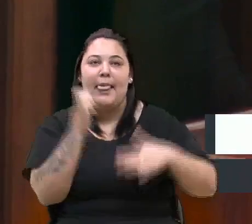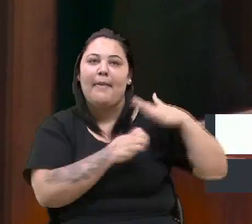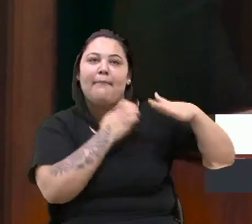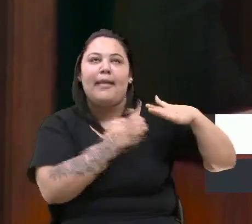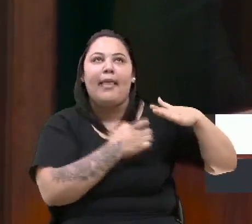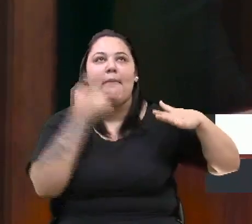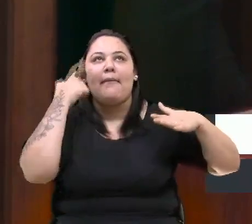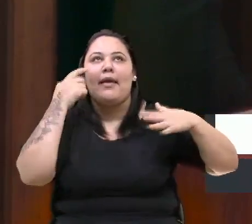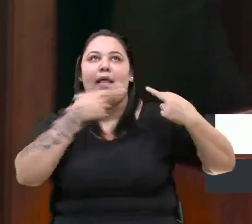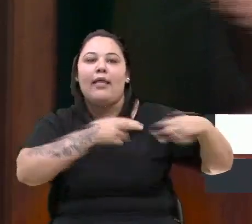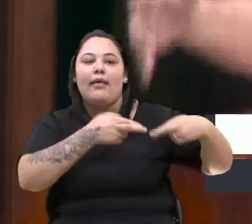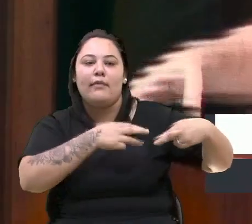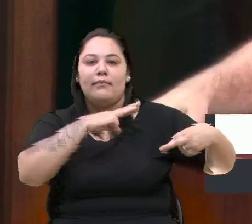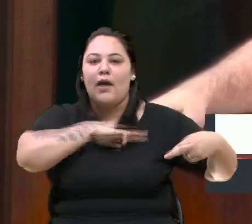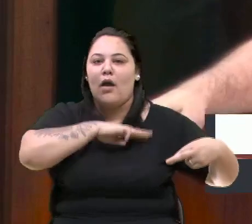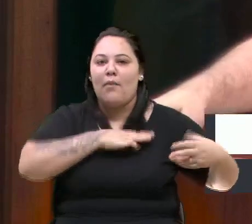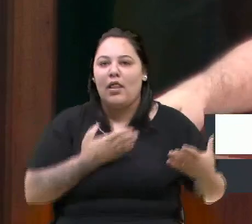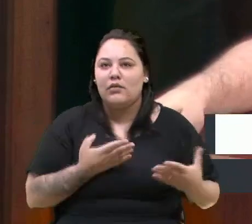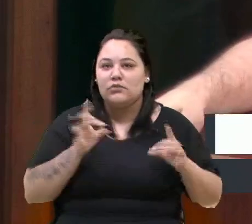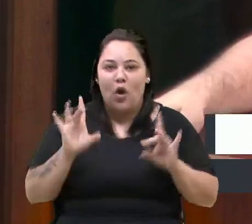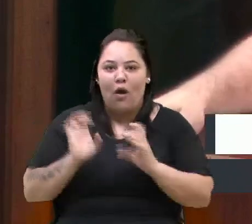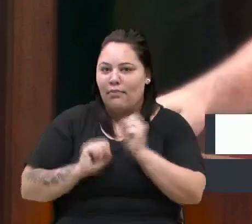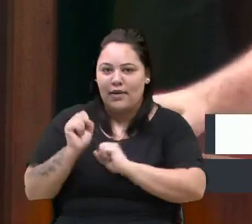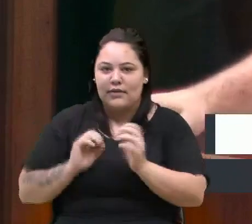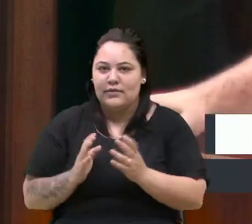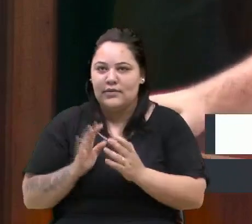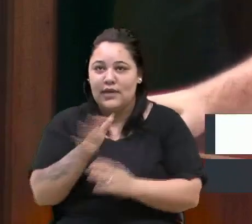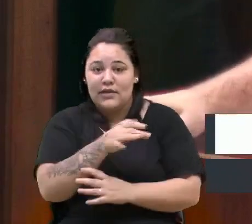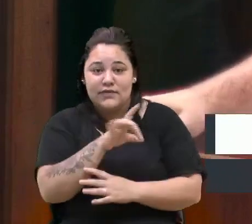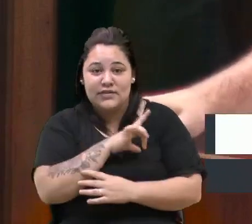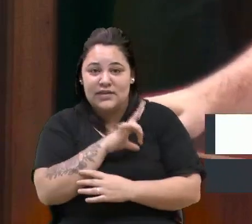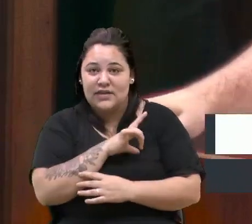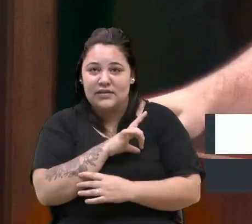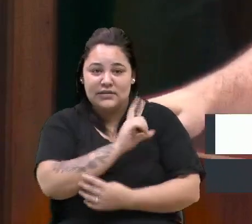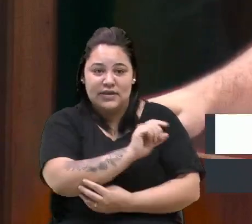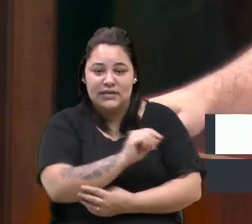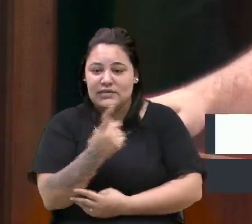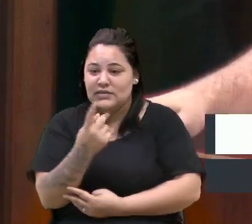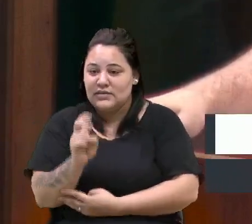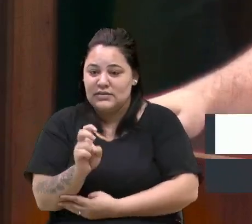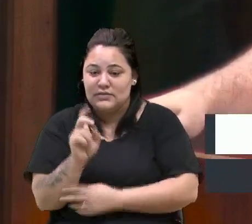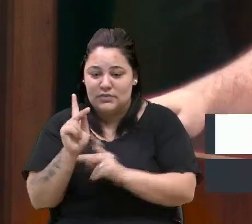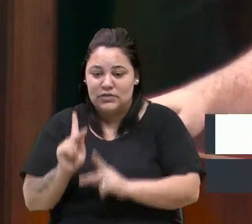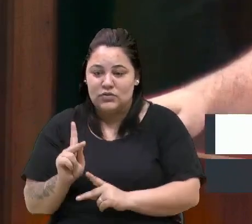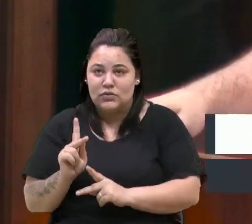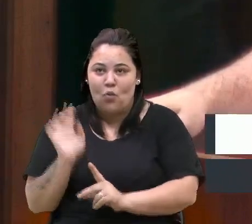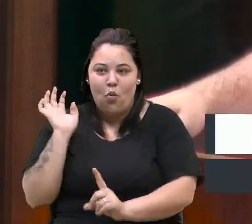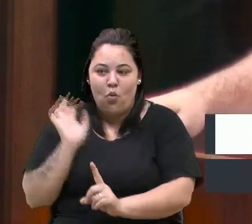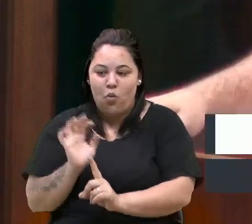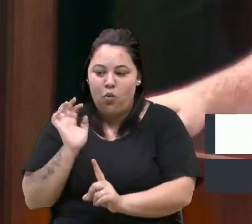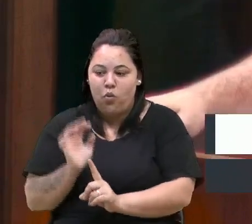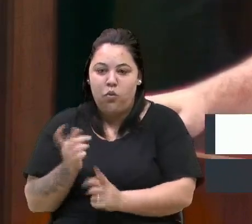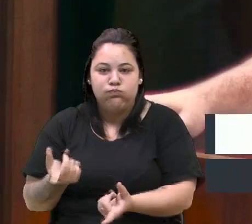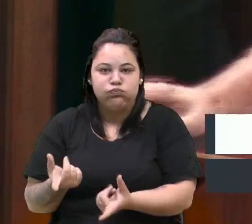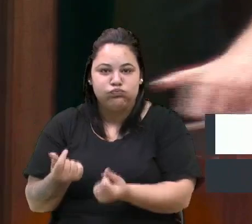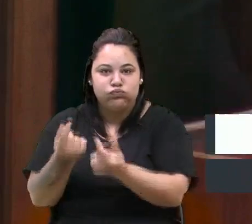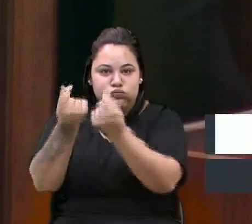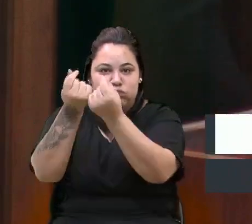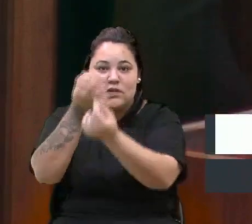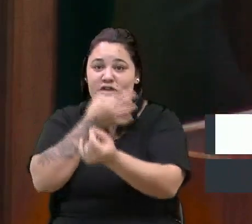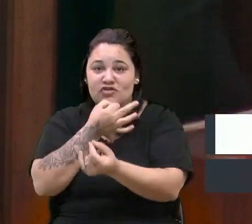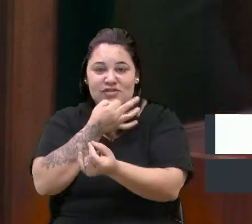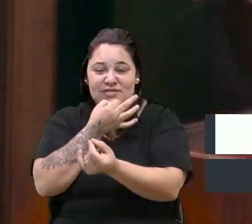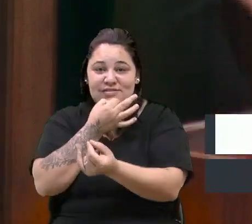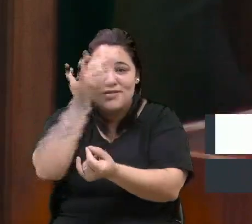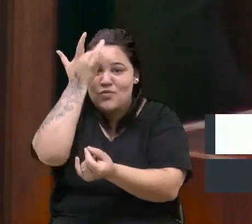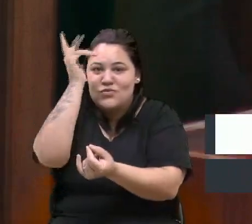Randon e na Marco Polo, uma grande indústria. E às vezes a gente tem uma indústria com 10, 15 pessoas, com baita faturamento, e que